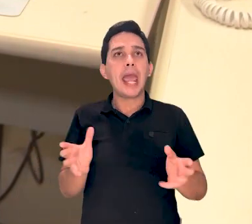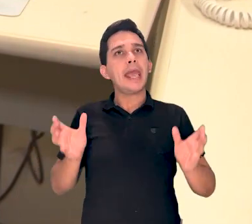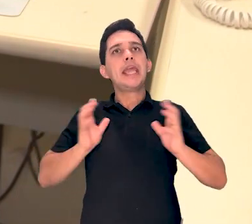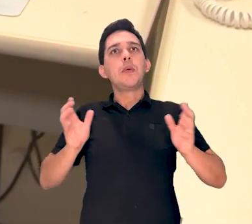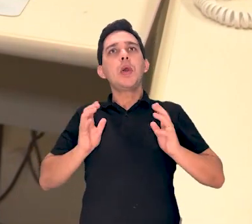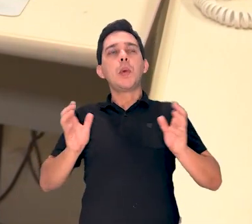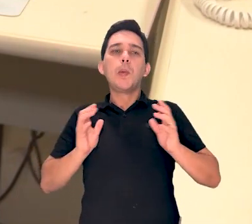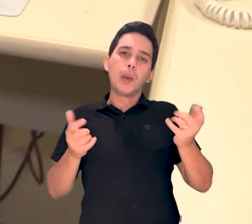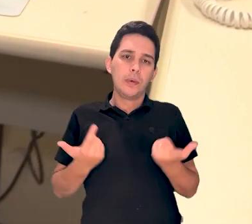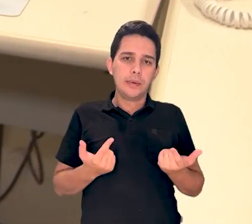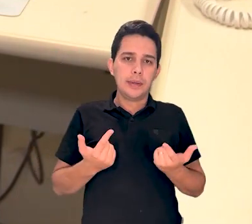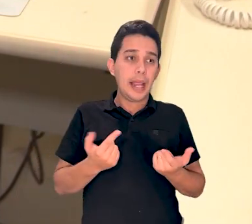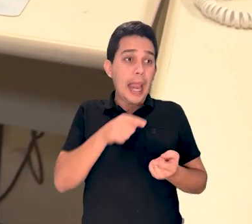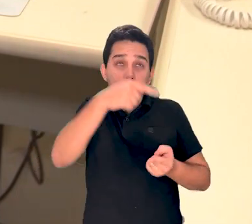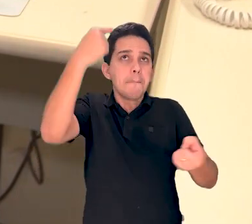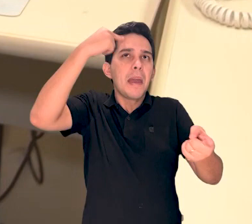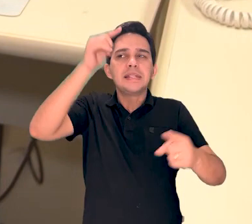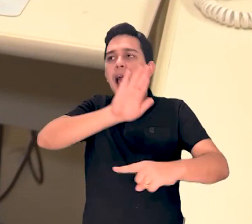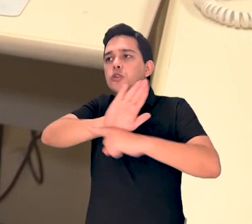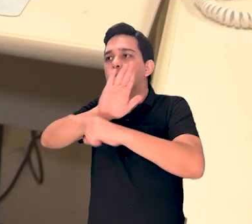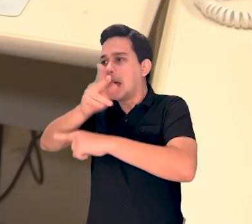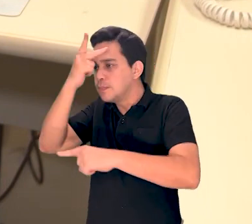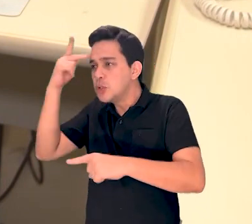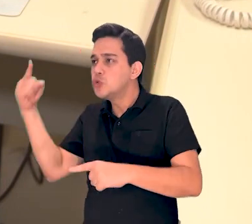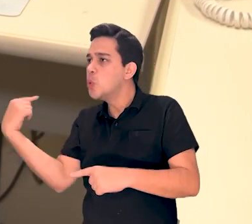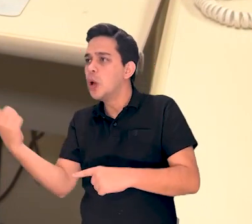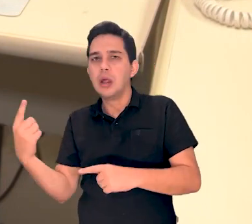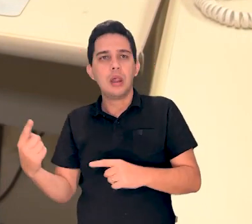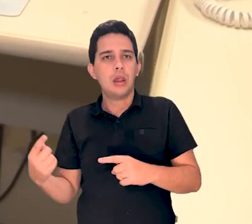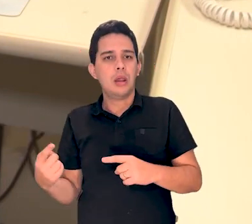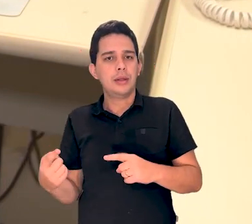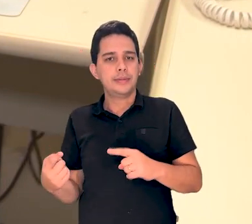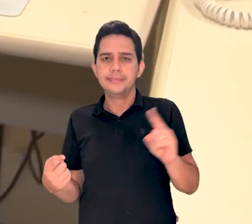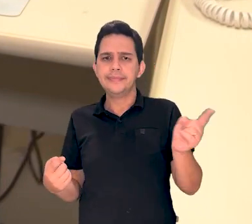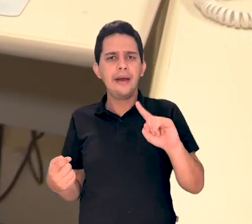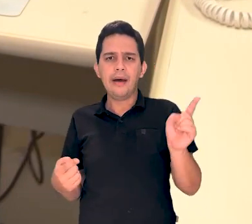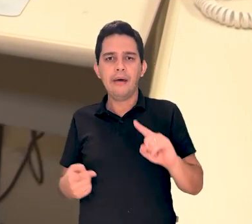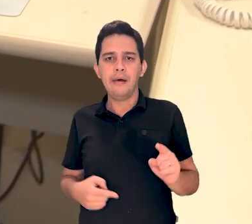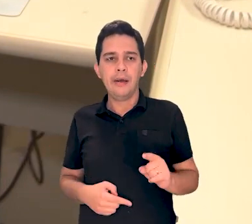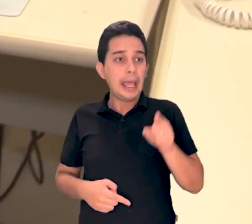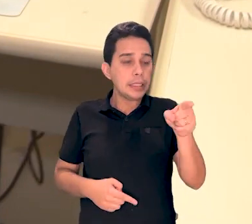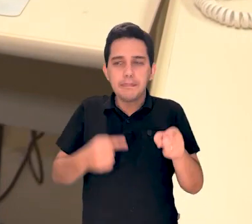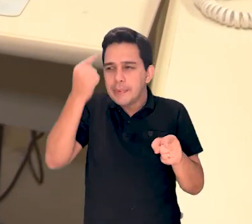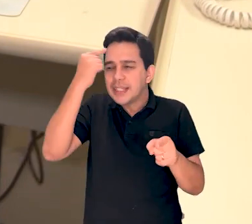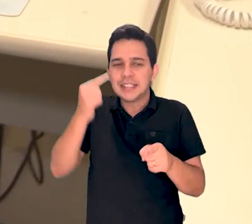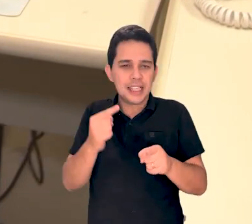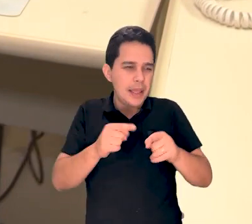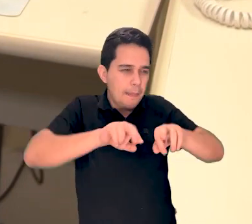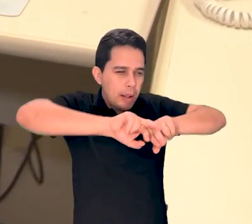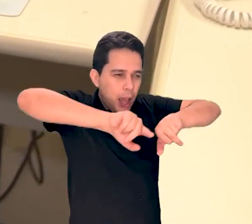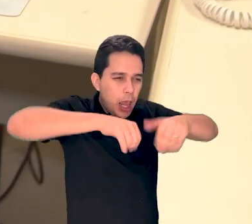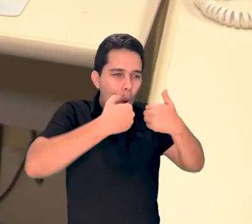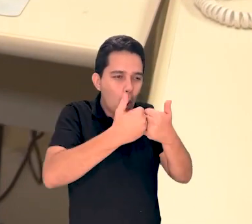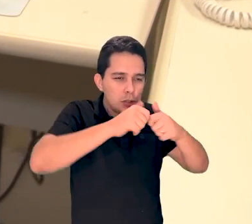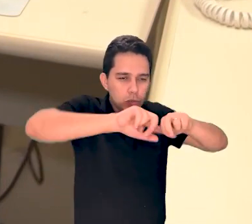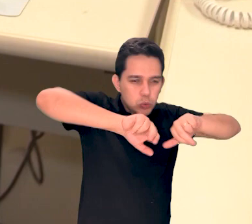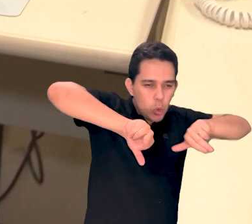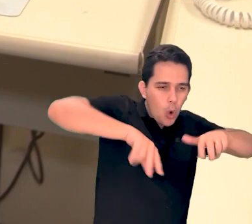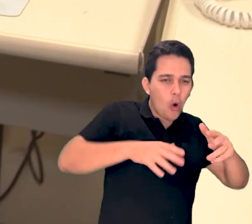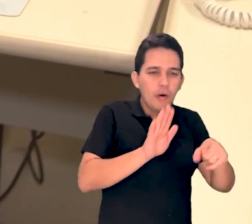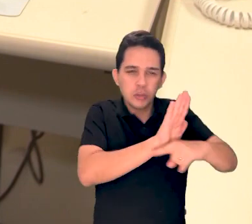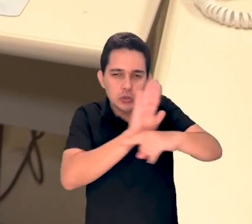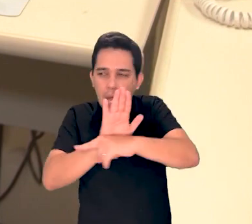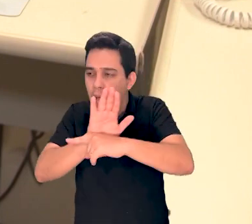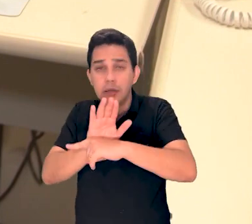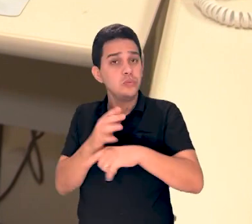funcionamento na para investir em produtividade atrair clientela nada disso interessa porque se